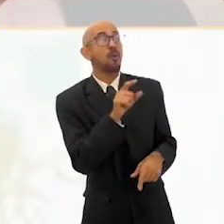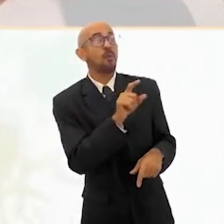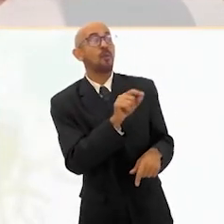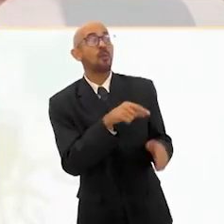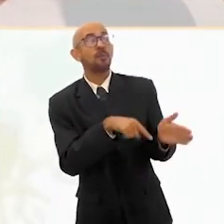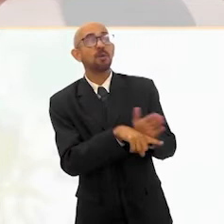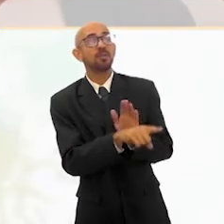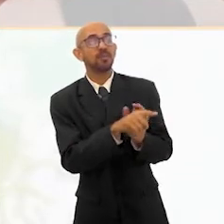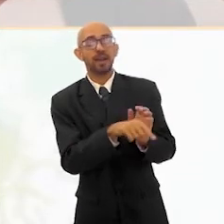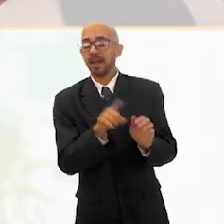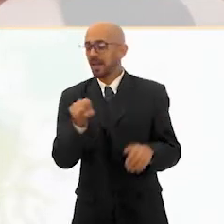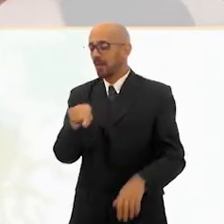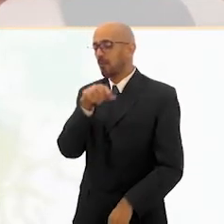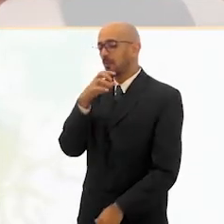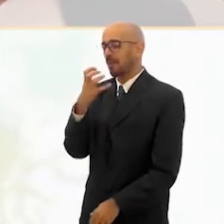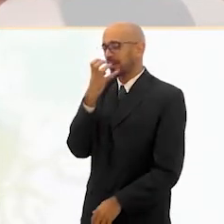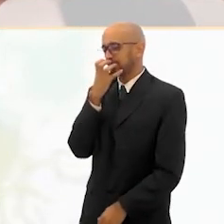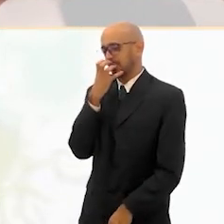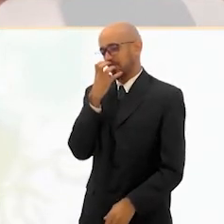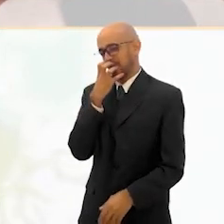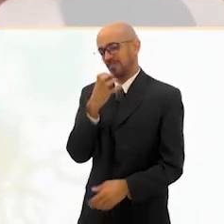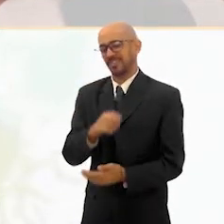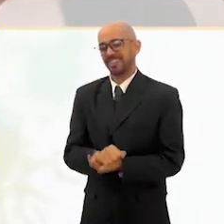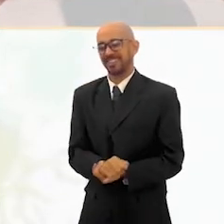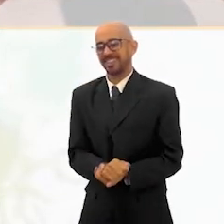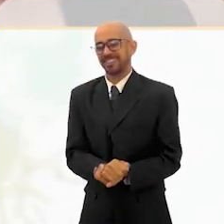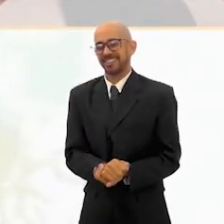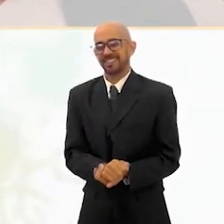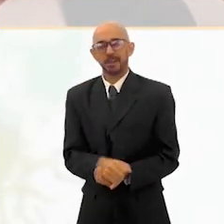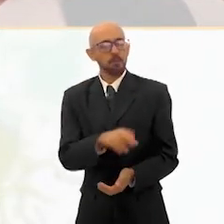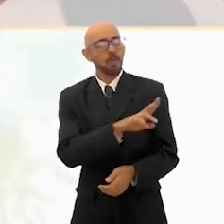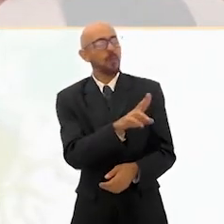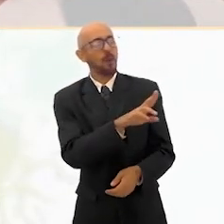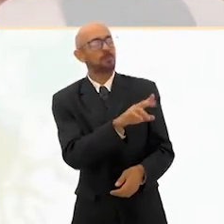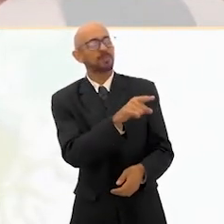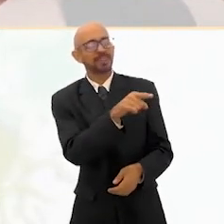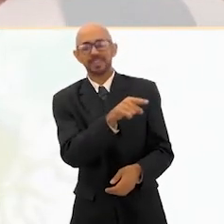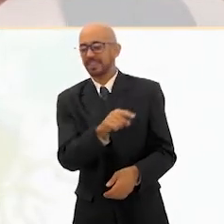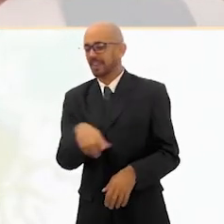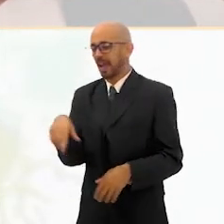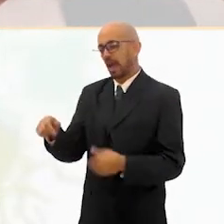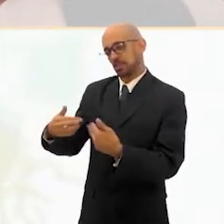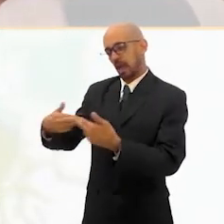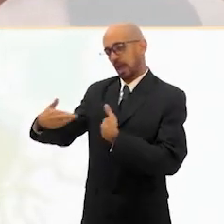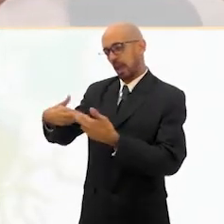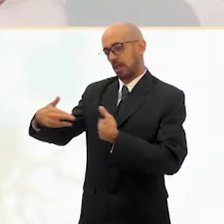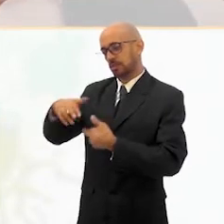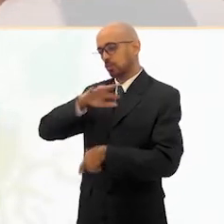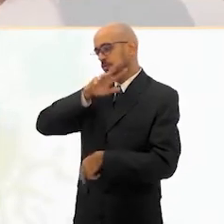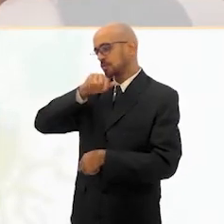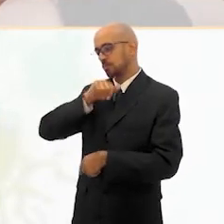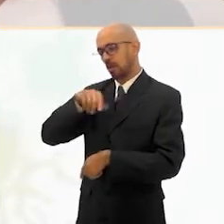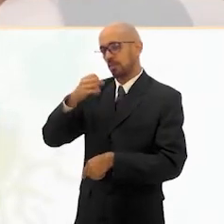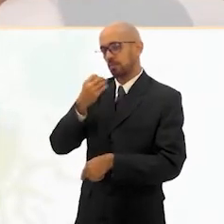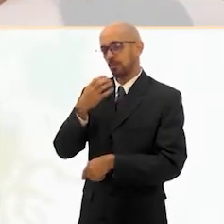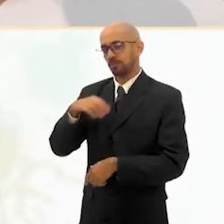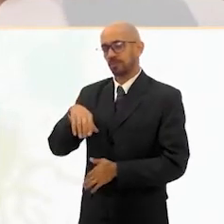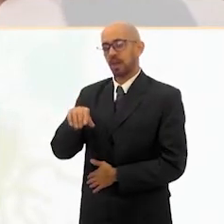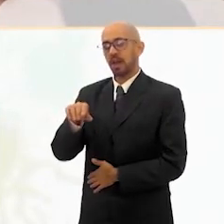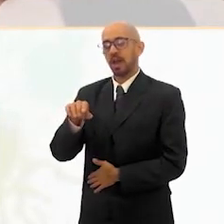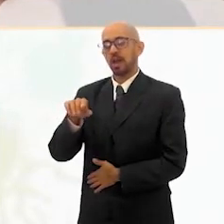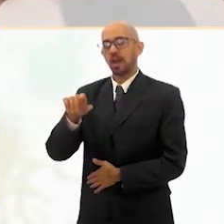que pet? isso é uma grande alegria. É cachorro, né? E Qual o nome dele? essa relação com os animais, ela é muito importante. É